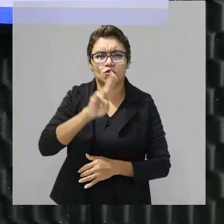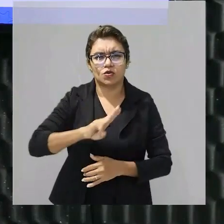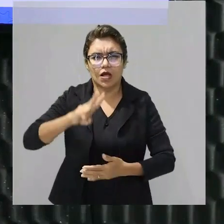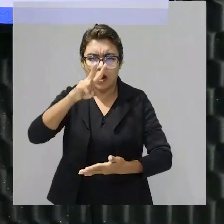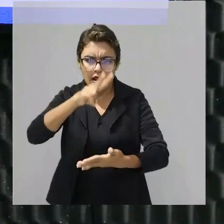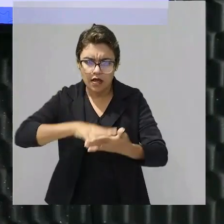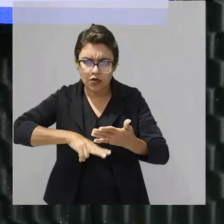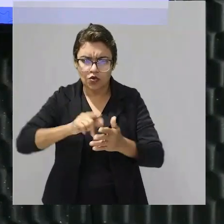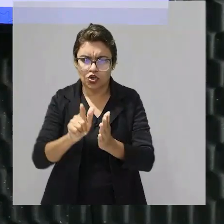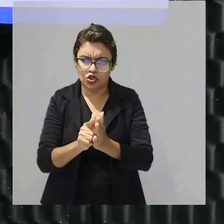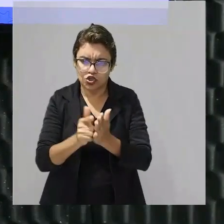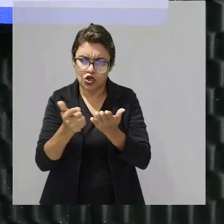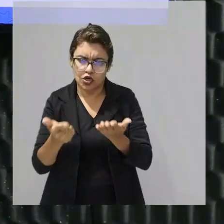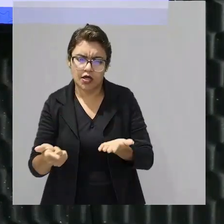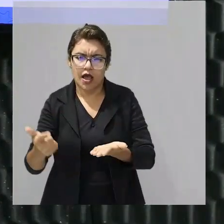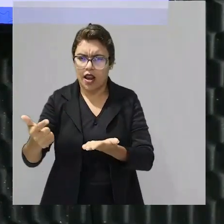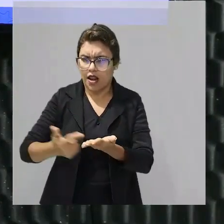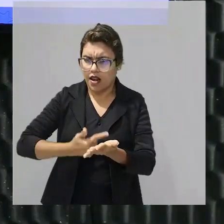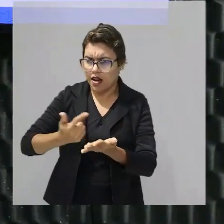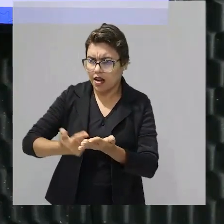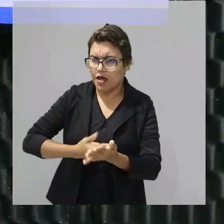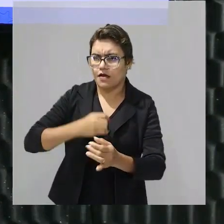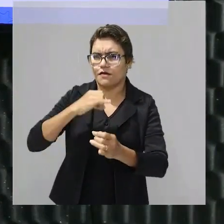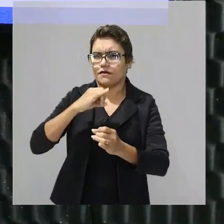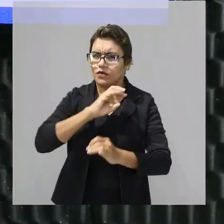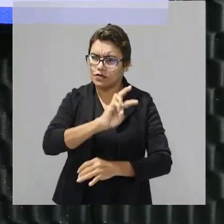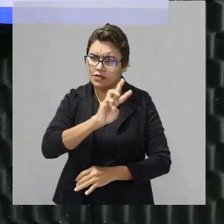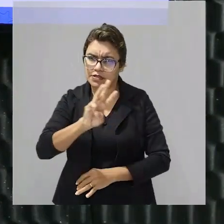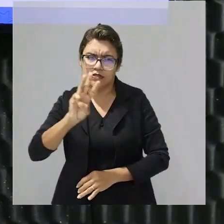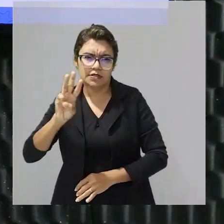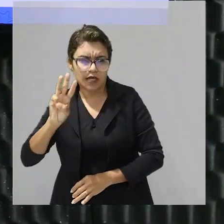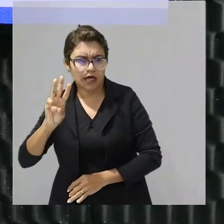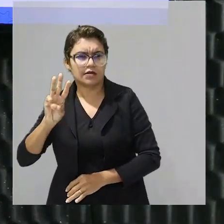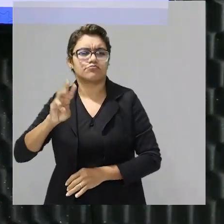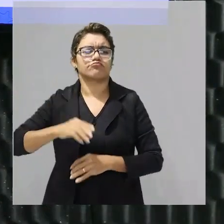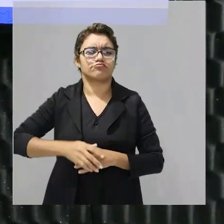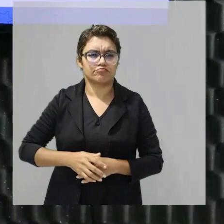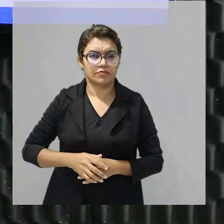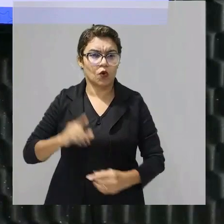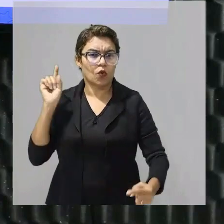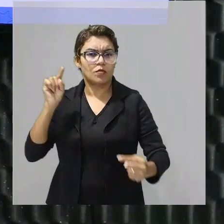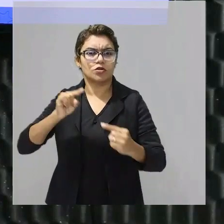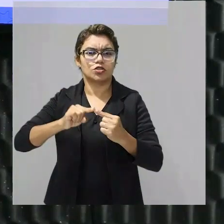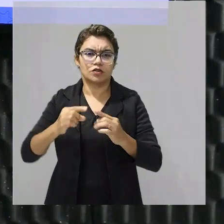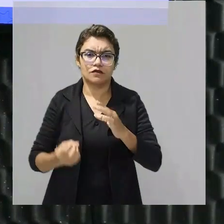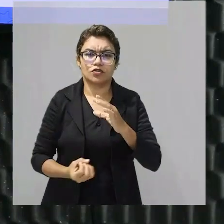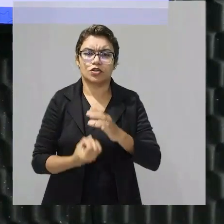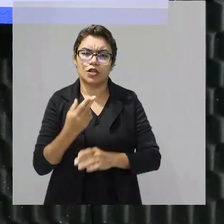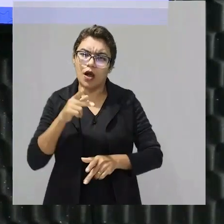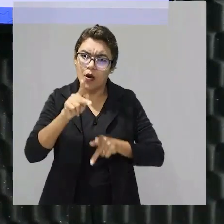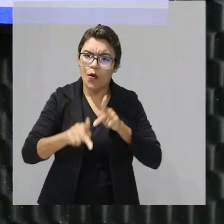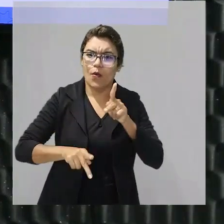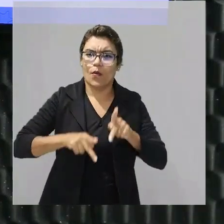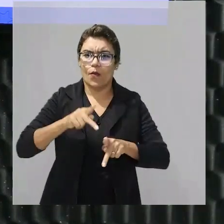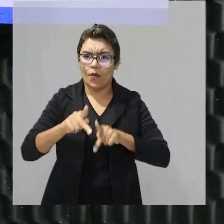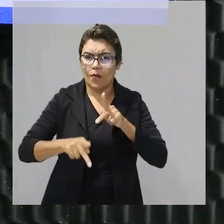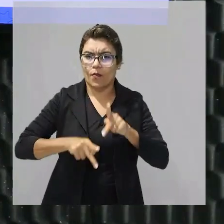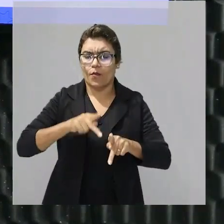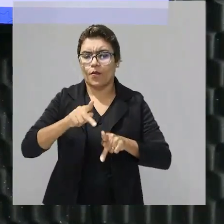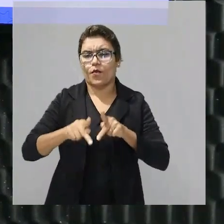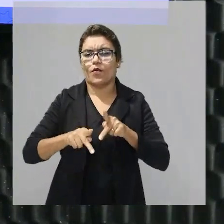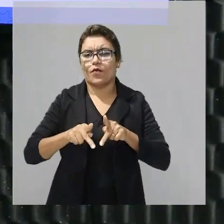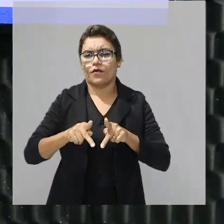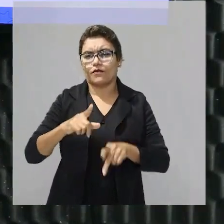Por isso, para combater tal manipulação, é necessário que o Ministério da Educação,